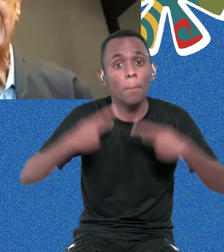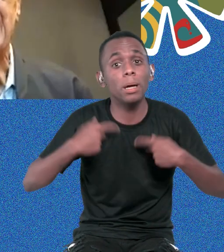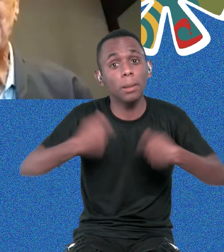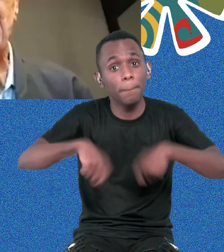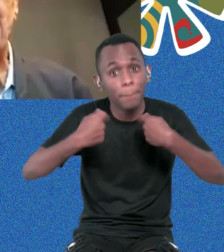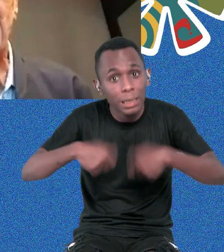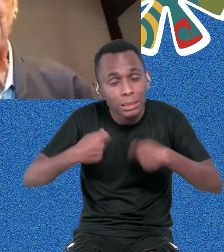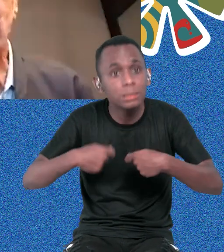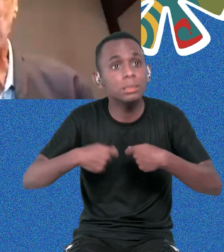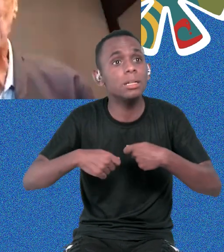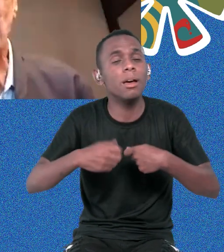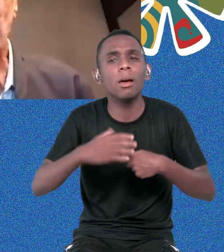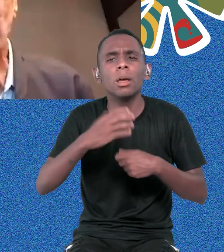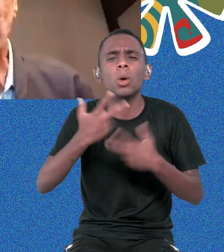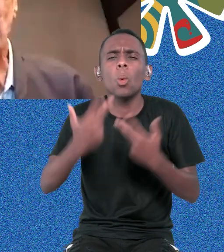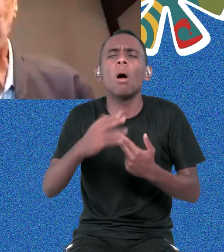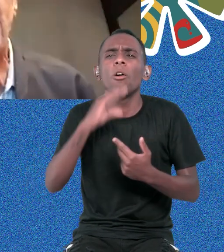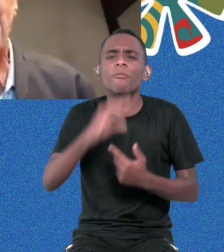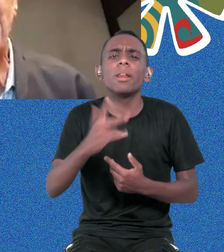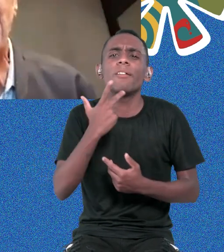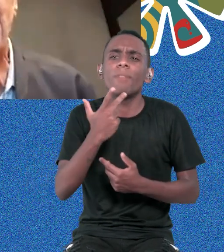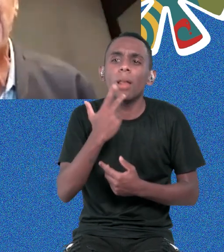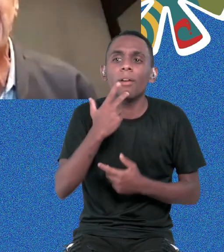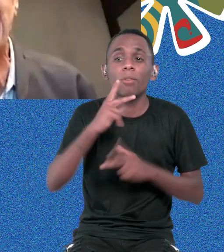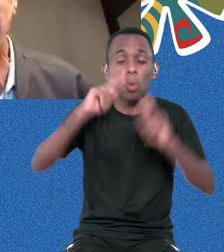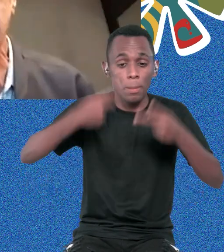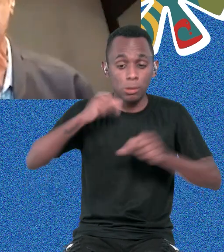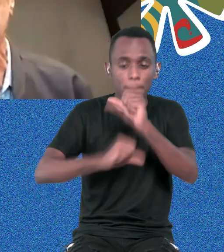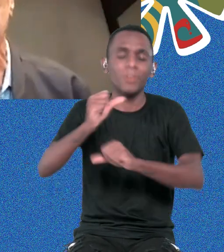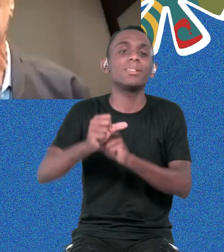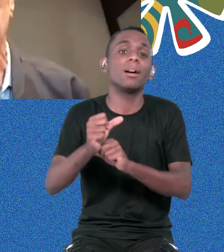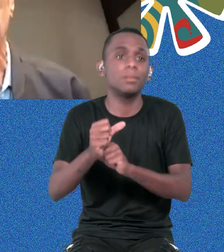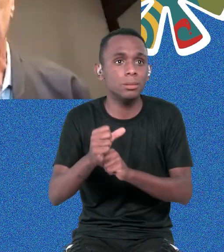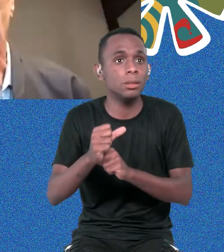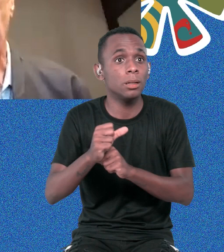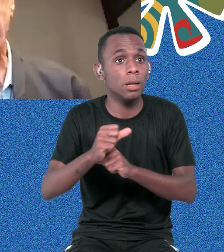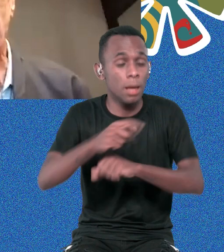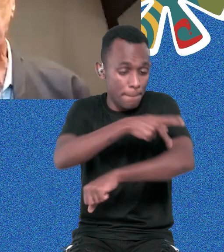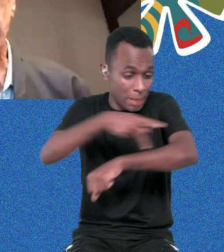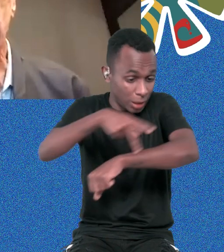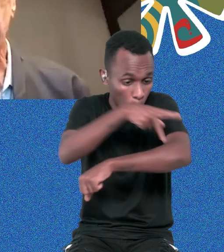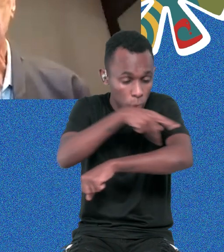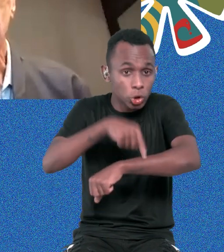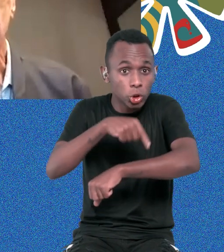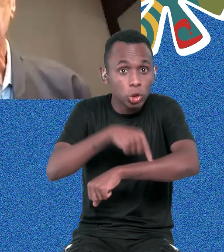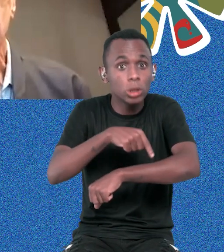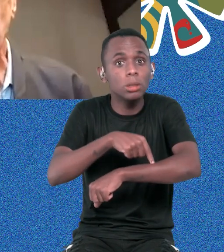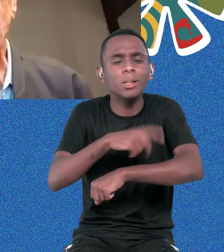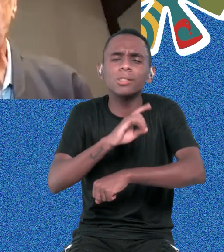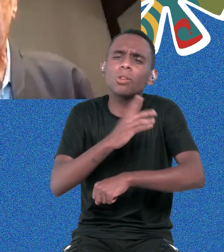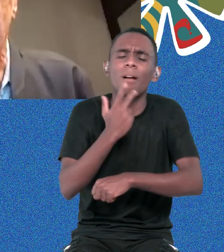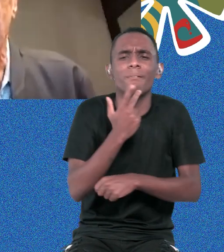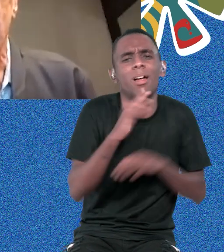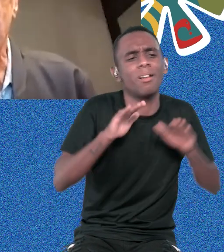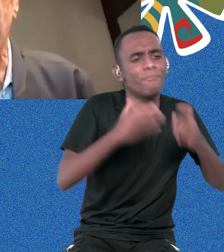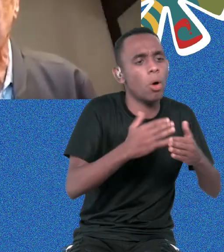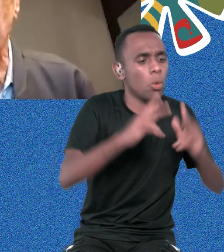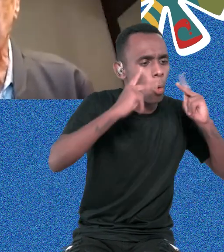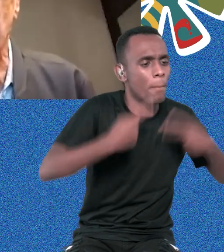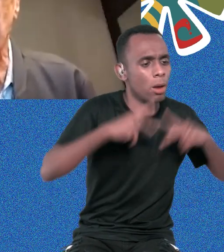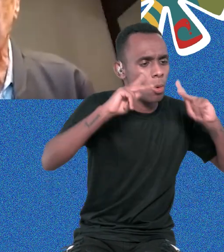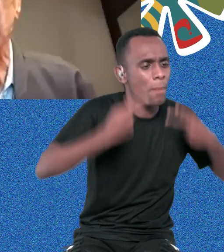humana, temos que falar muito, como Paulo Freire falava, em desumanização. A pedagogia só fala